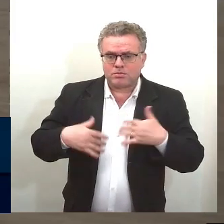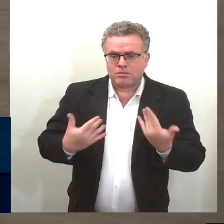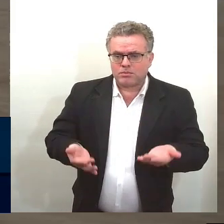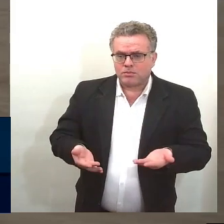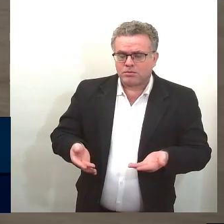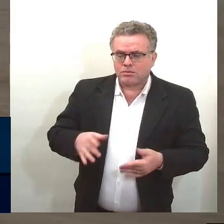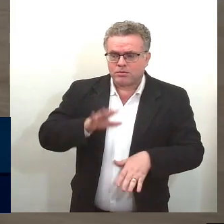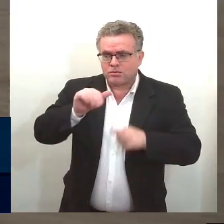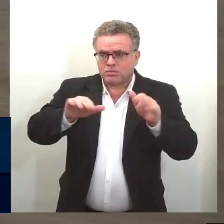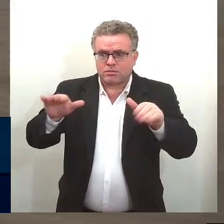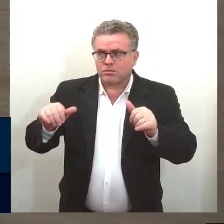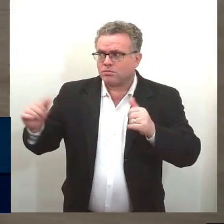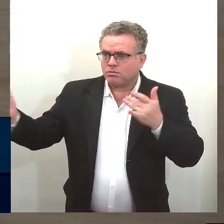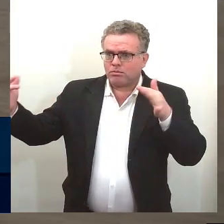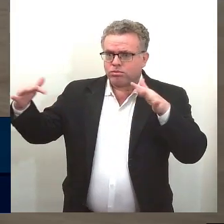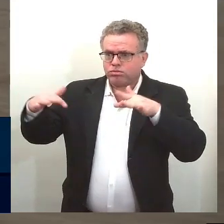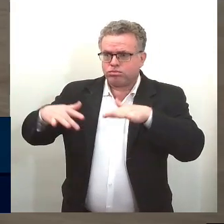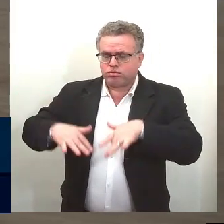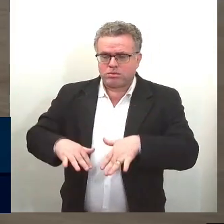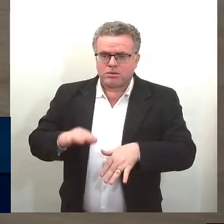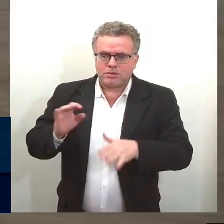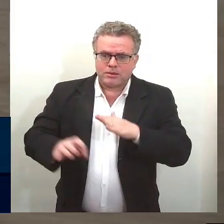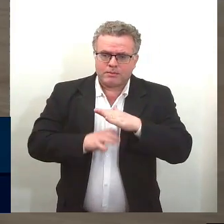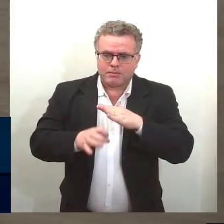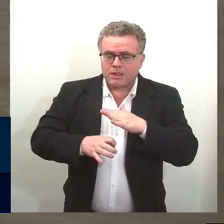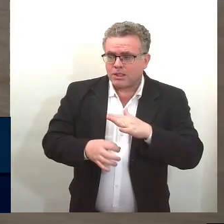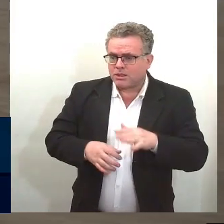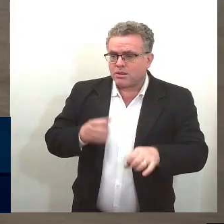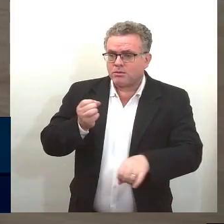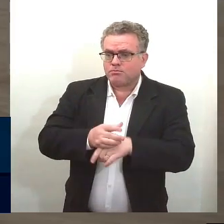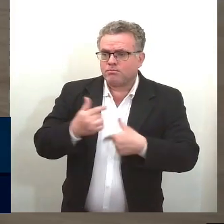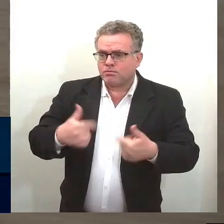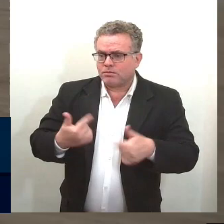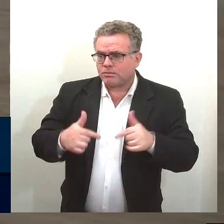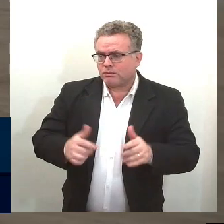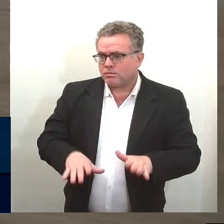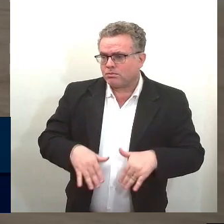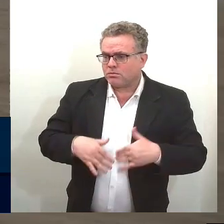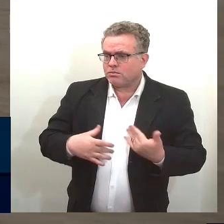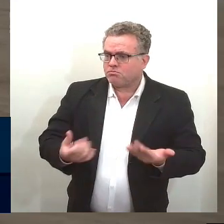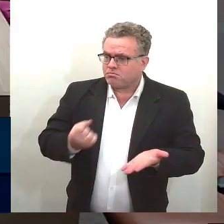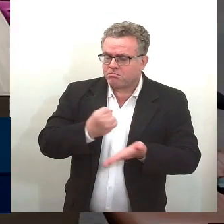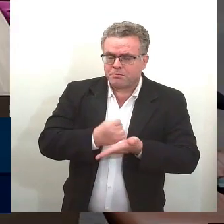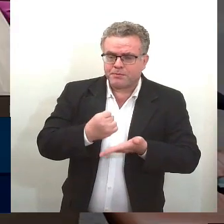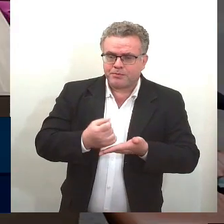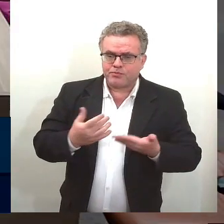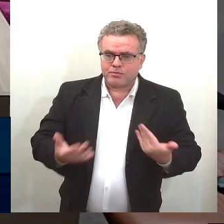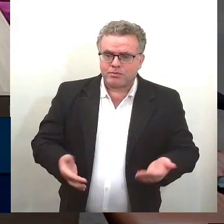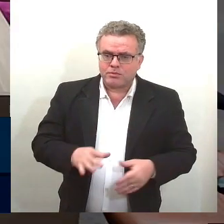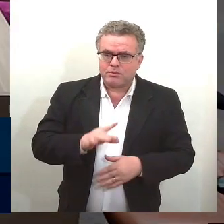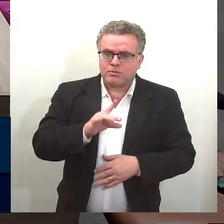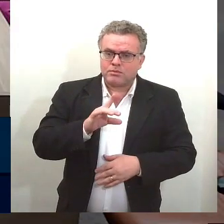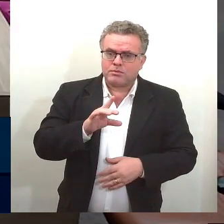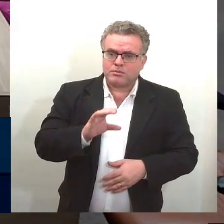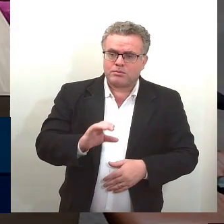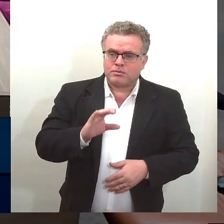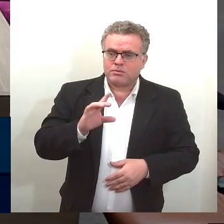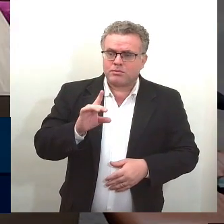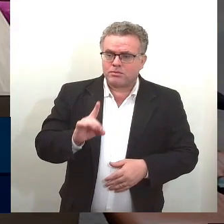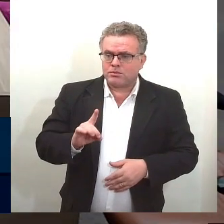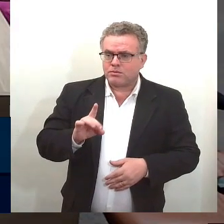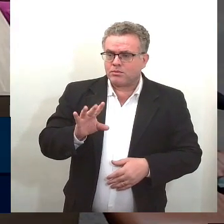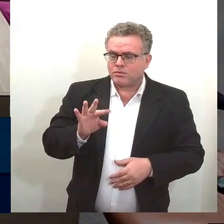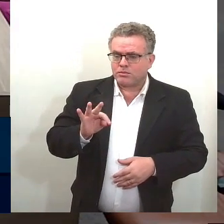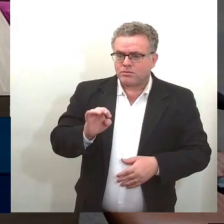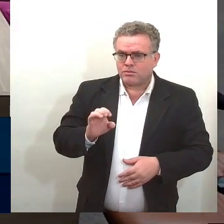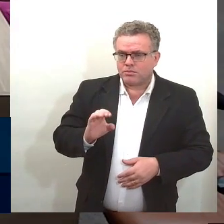empresas. São estudos feitos pela CDTEC, né, de avaliação dessas renúncias, se vai valer a pena, se vai